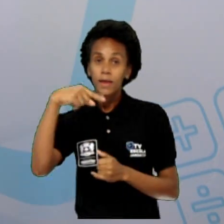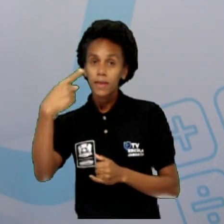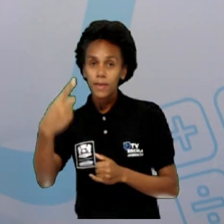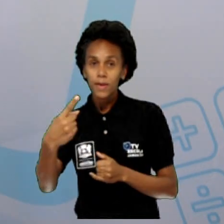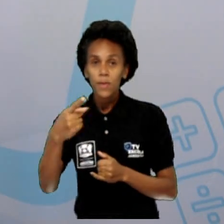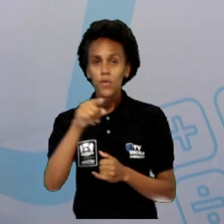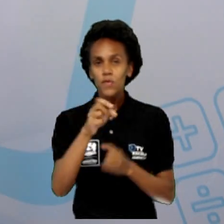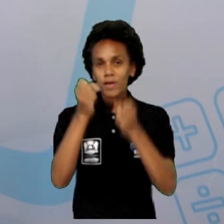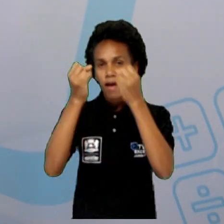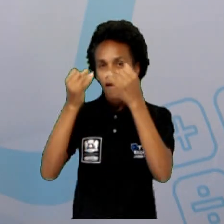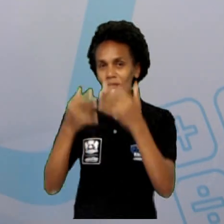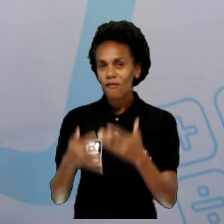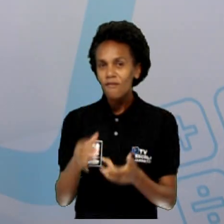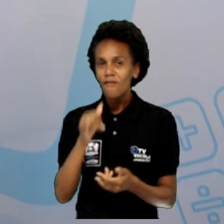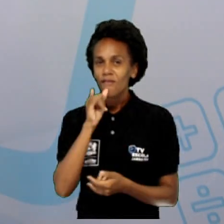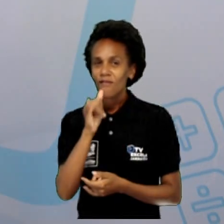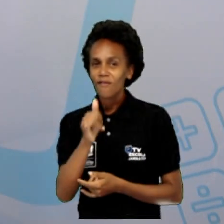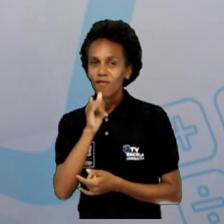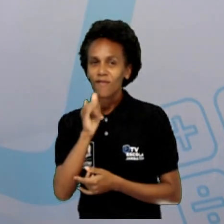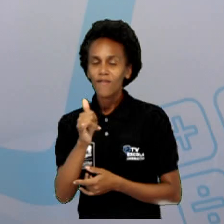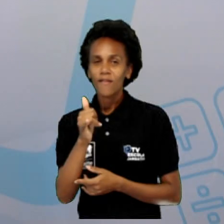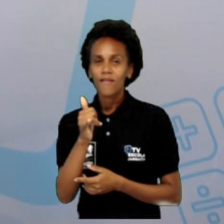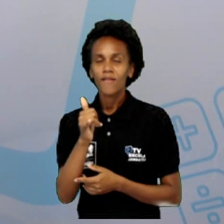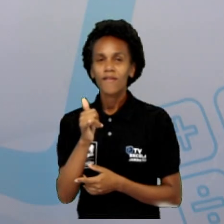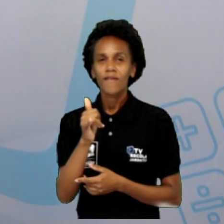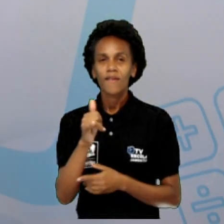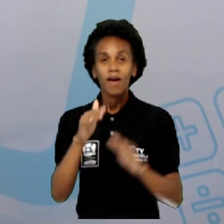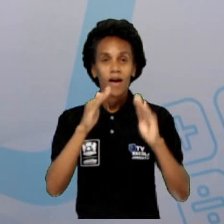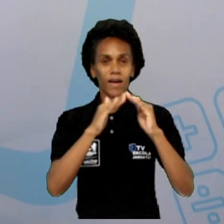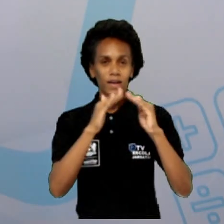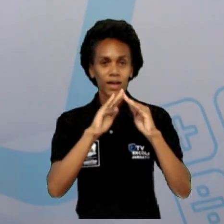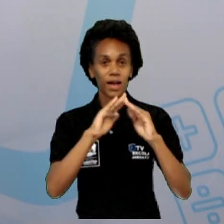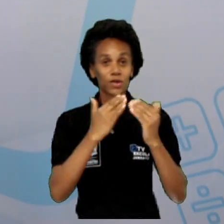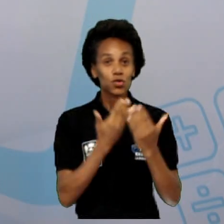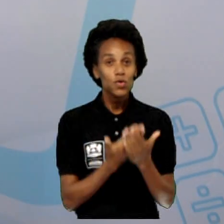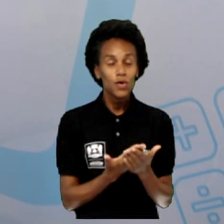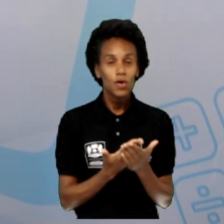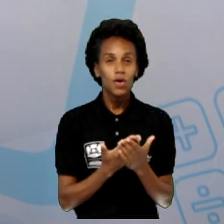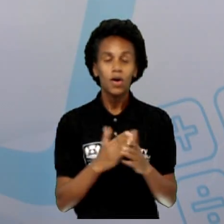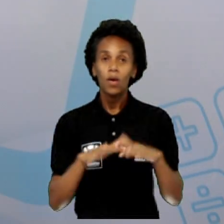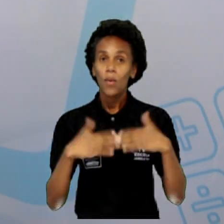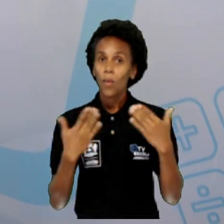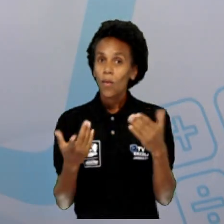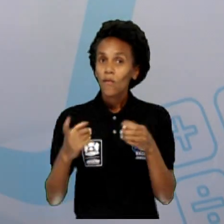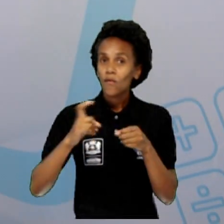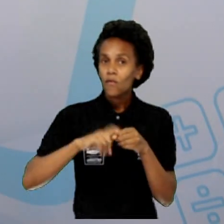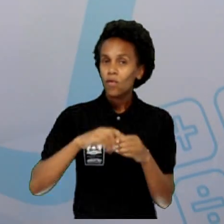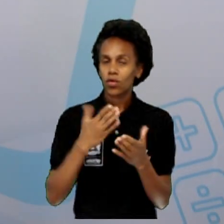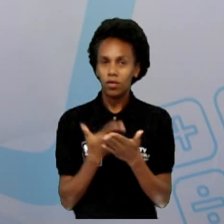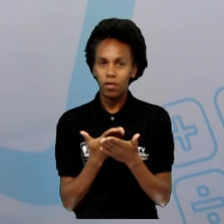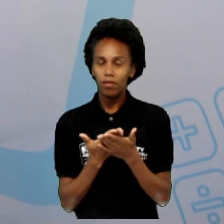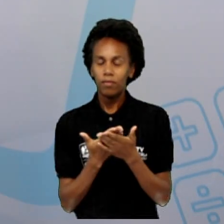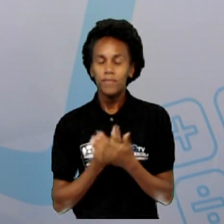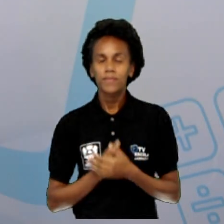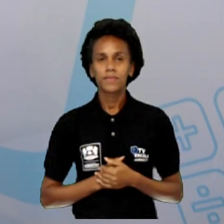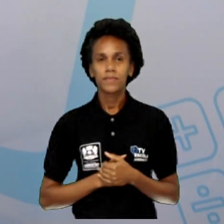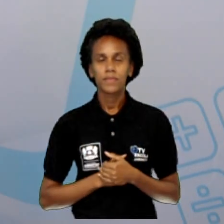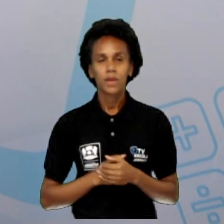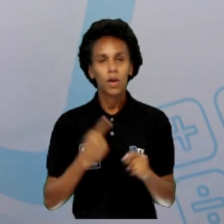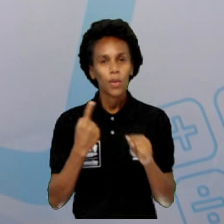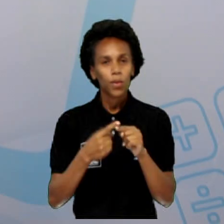voltar, como foi essa experiência de confeccionar teu próprio brinquedo. Porque lá no passado, as